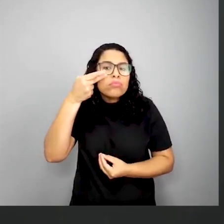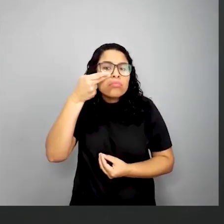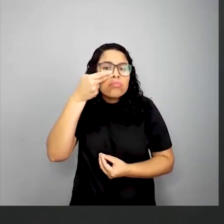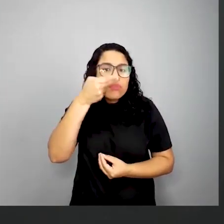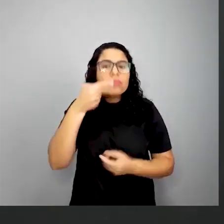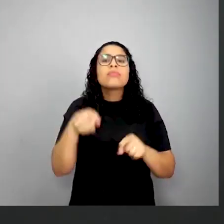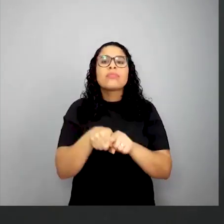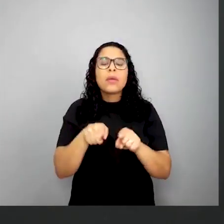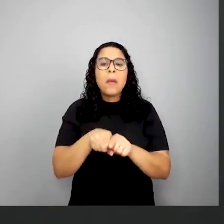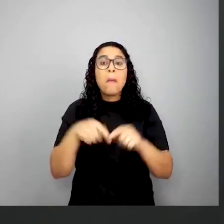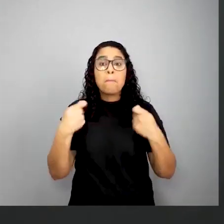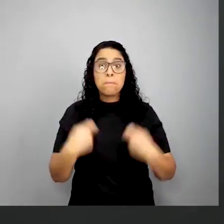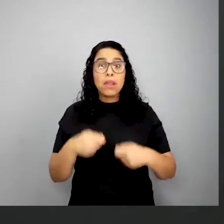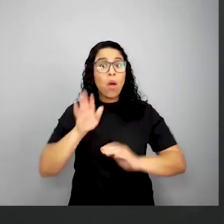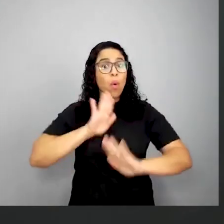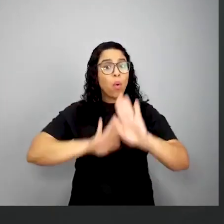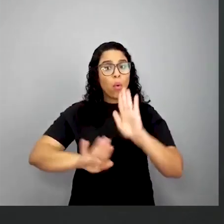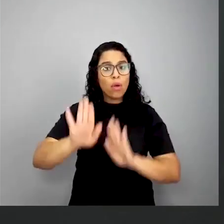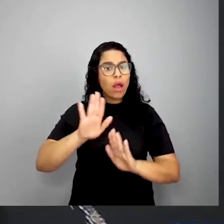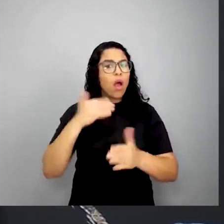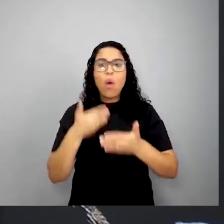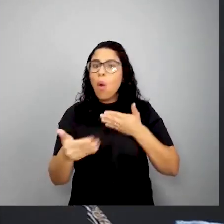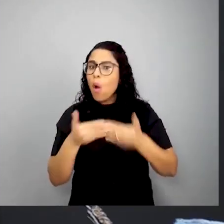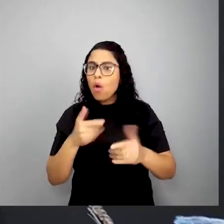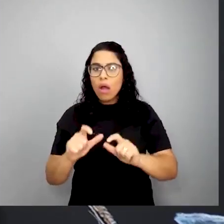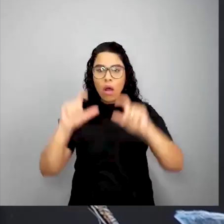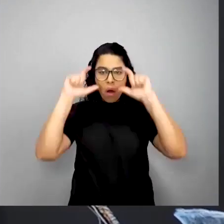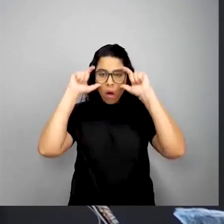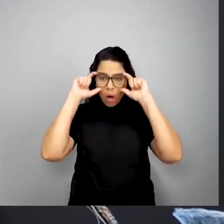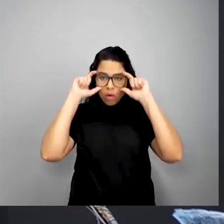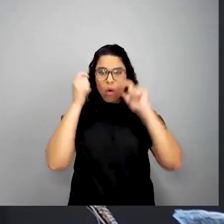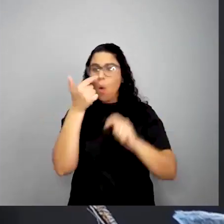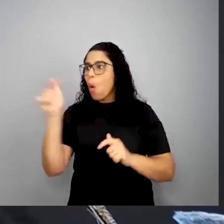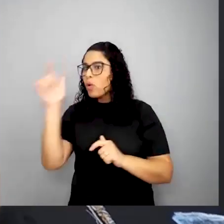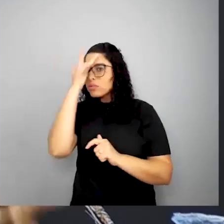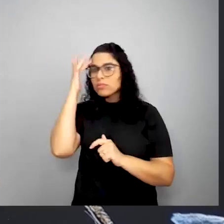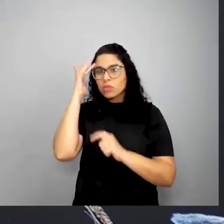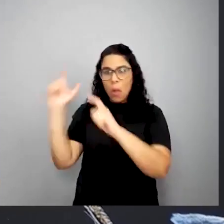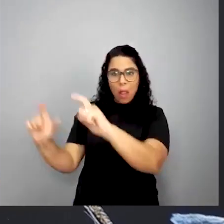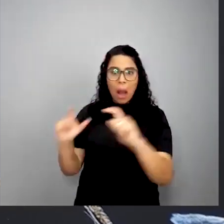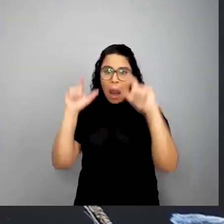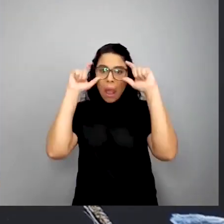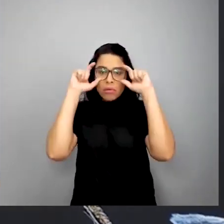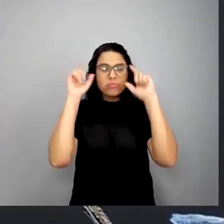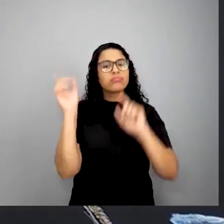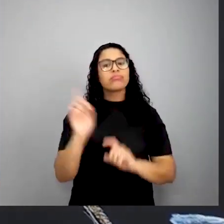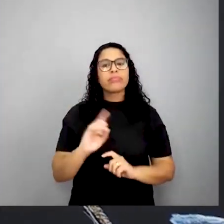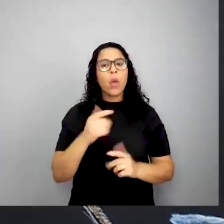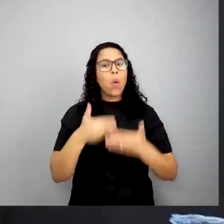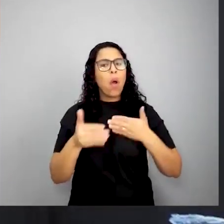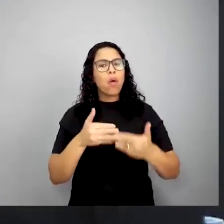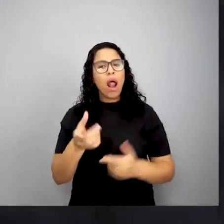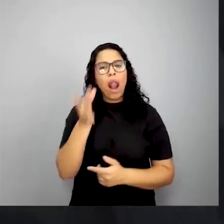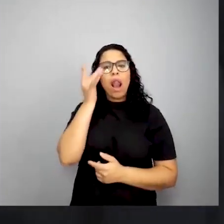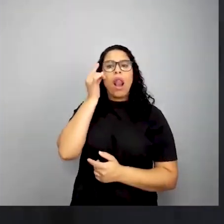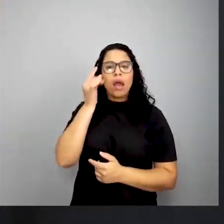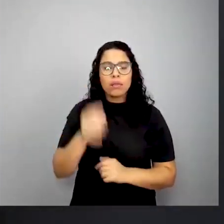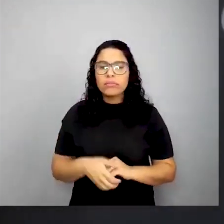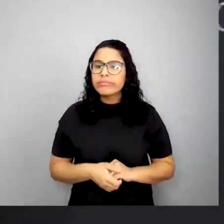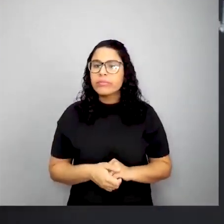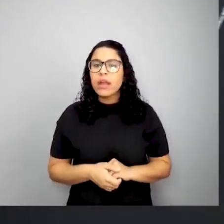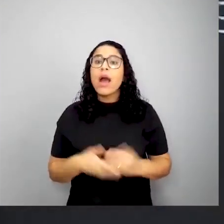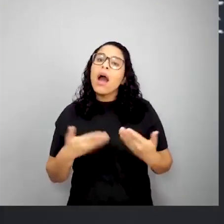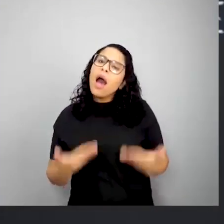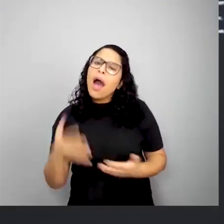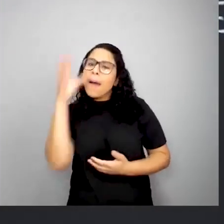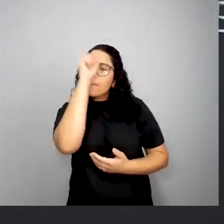ter muito cuidado. Você não vai usar qualquer óculos de outras pessoas, qualquer lente. Você não vai falar assim, aprendi lá na aula que é